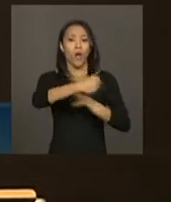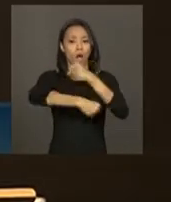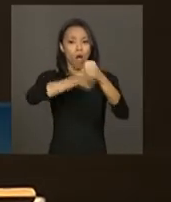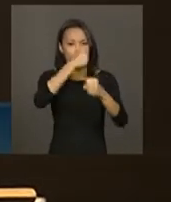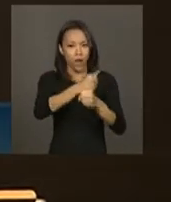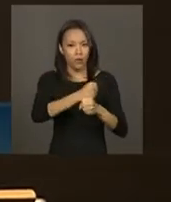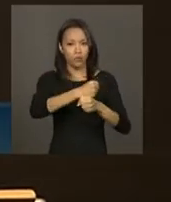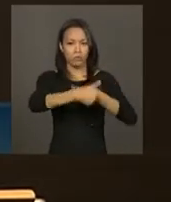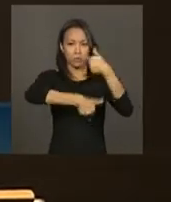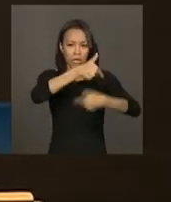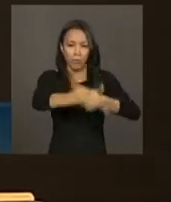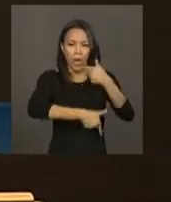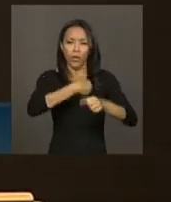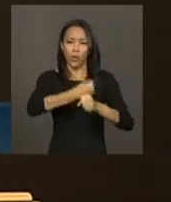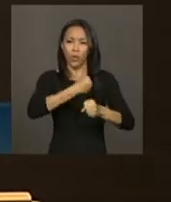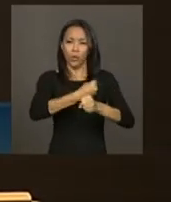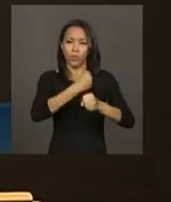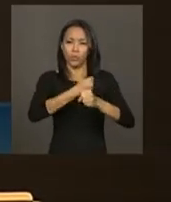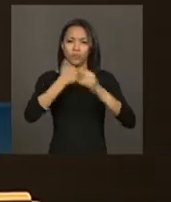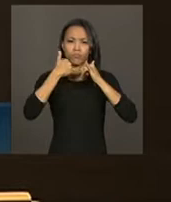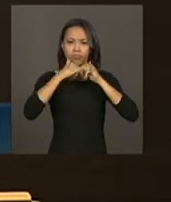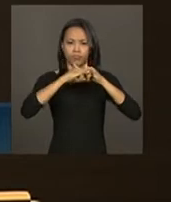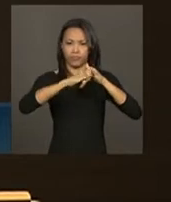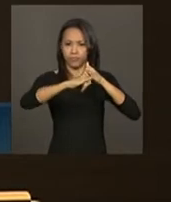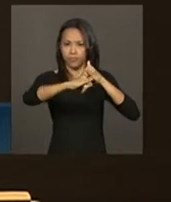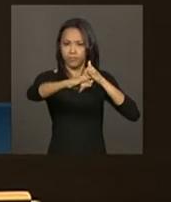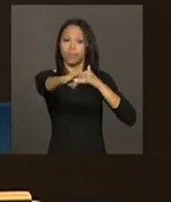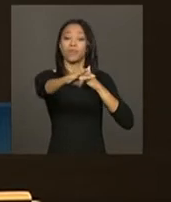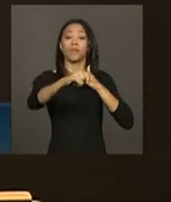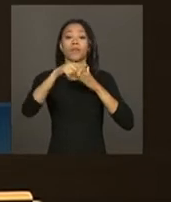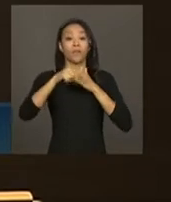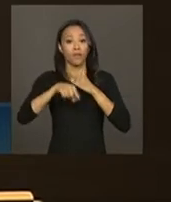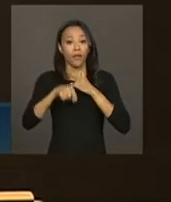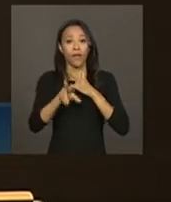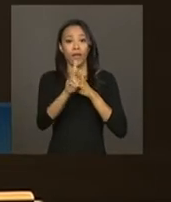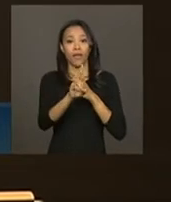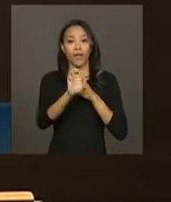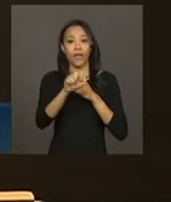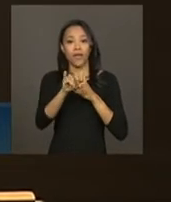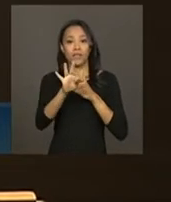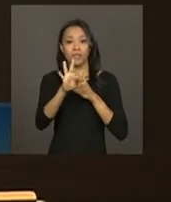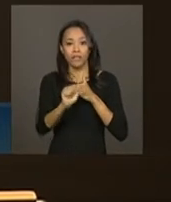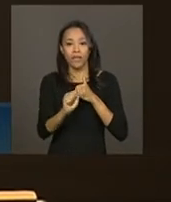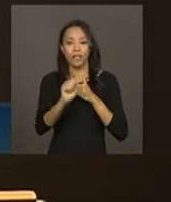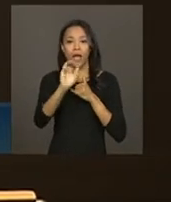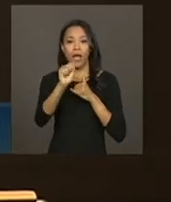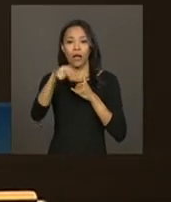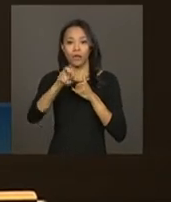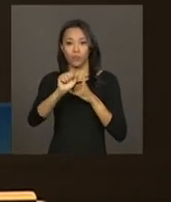operação e manutenção da linha de transmissão a chamada receita anual